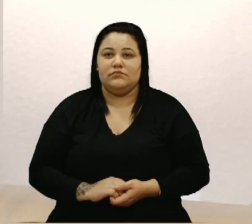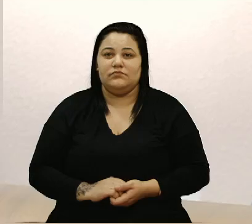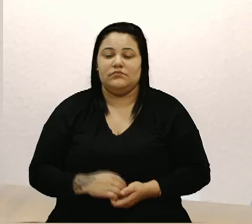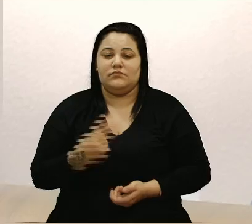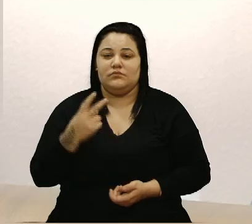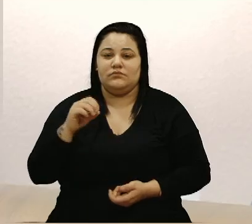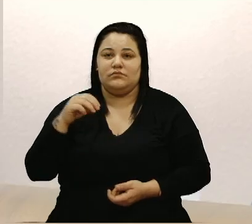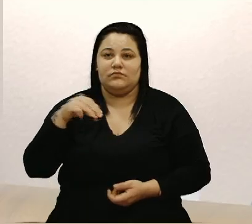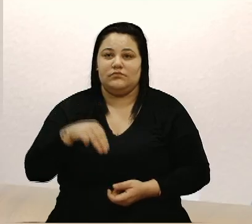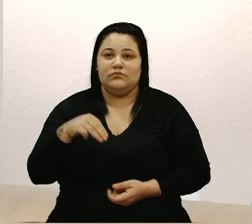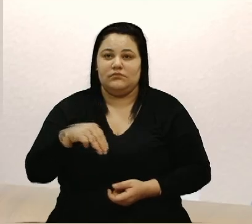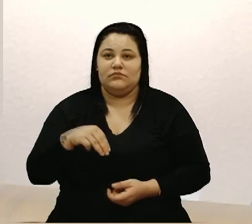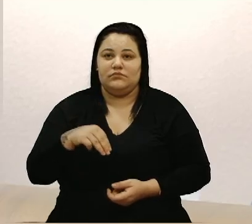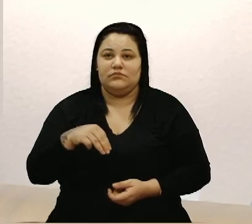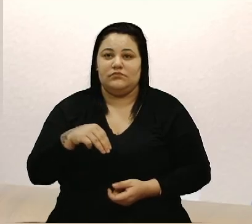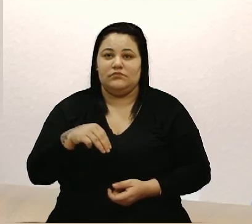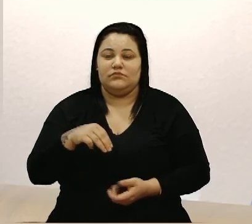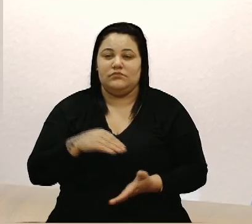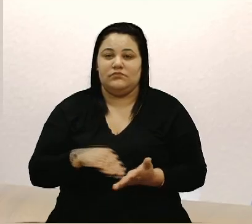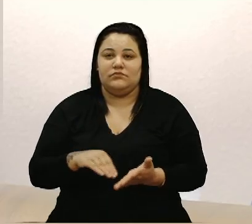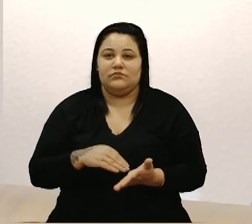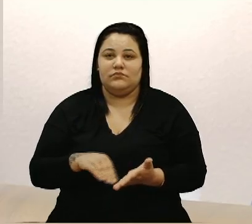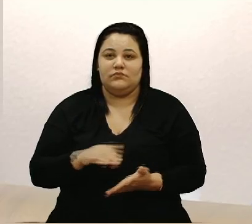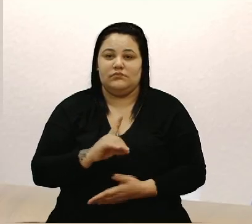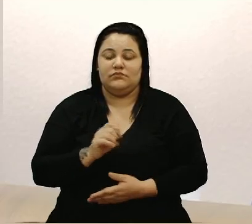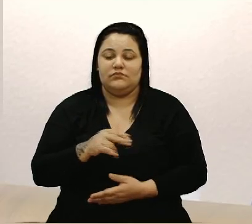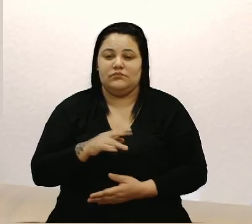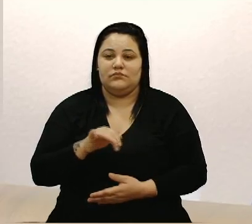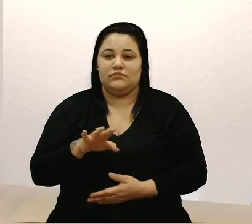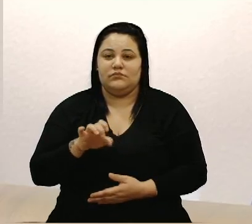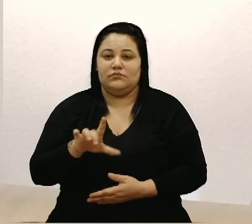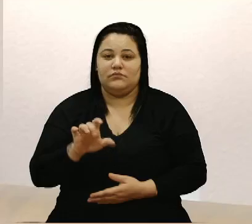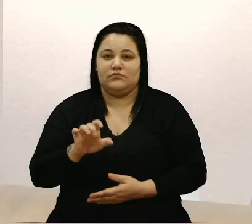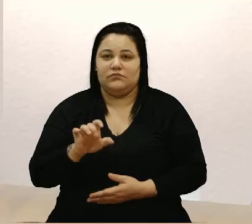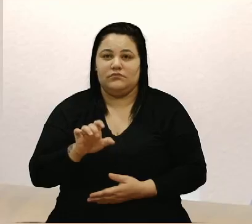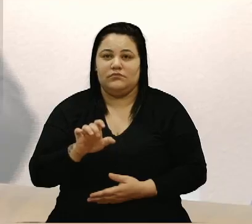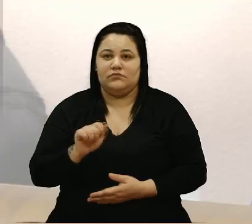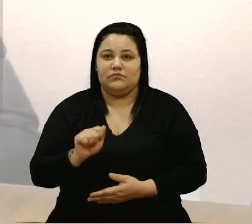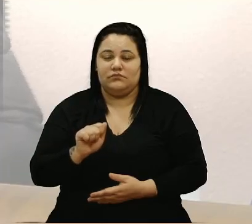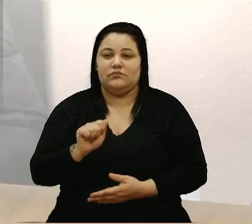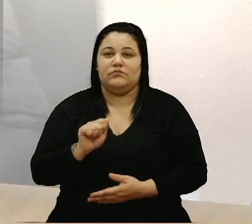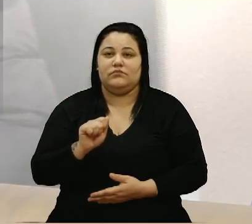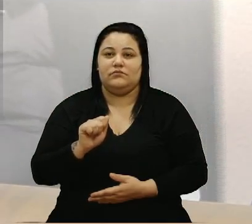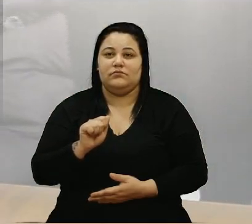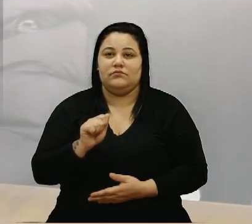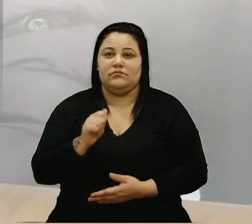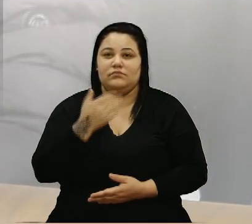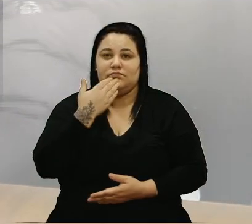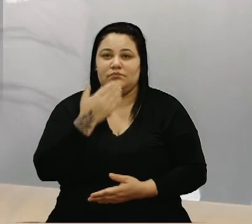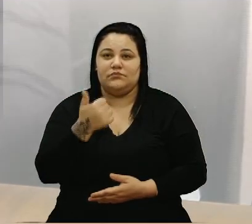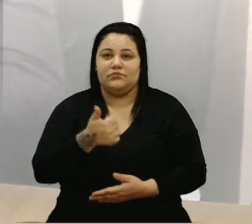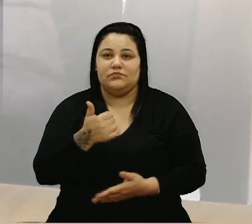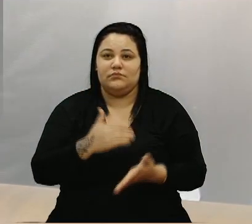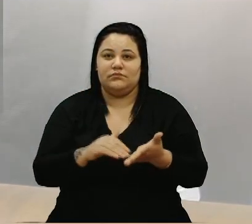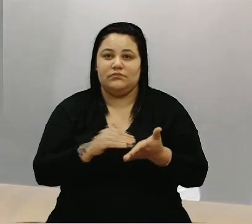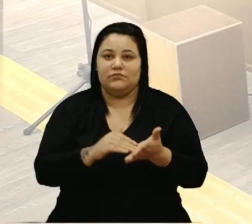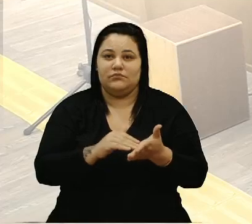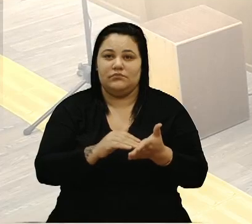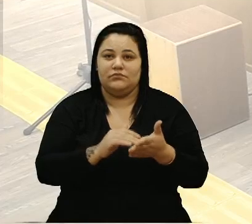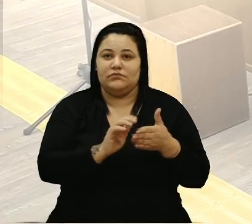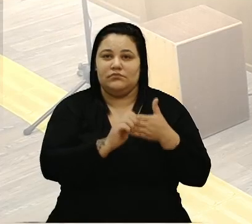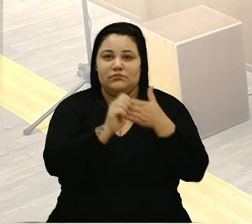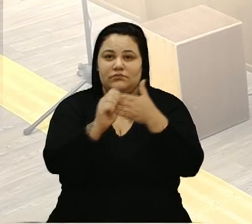da Saúde, Daniela Meneguzzi. Solicito ao primeiro secretário que acompanhe a secretária Daniela Meneguzzi até a tribuna para